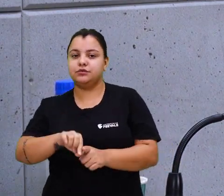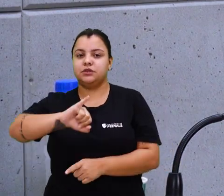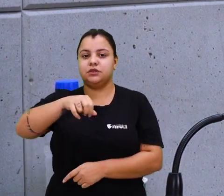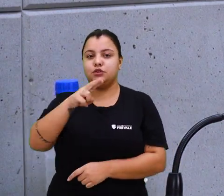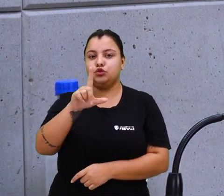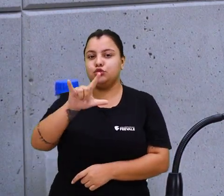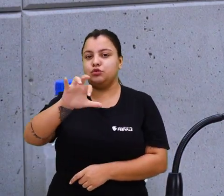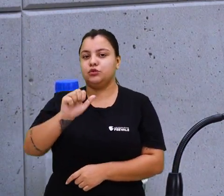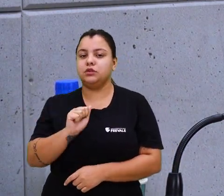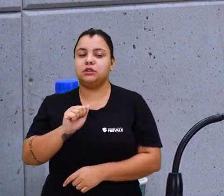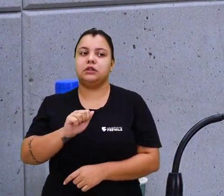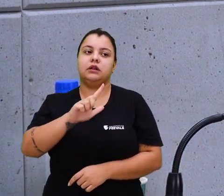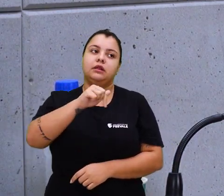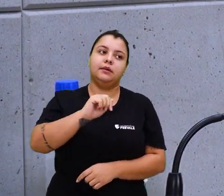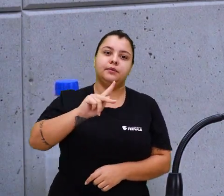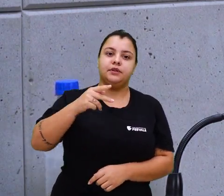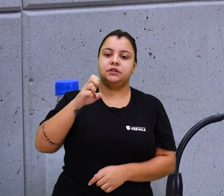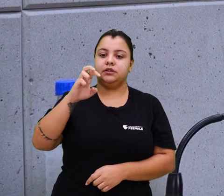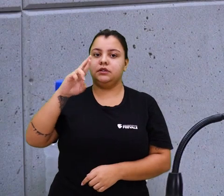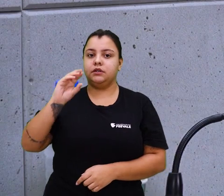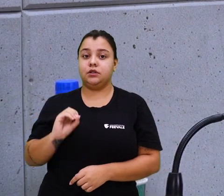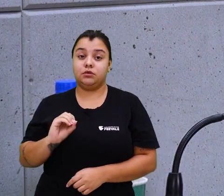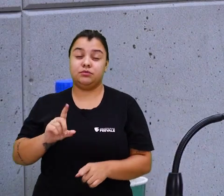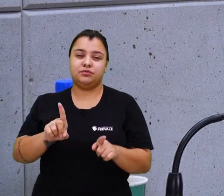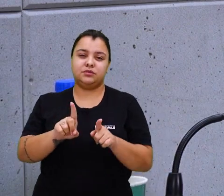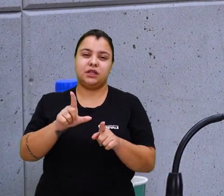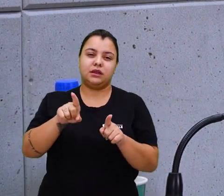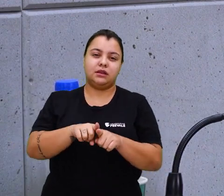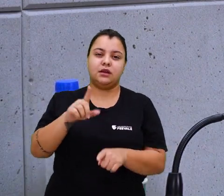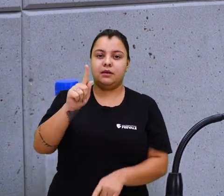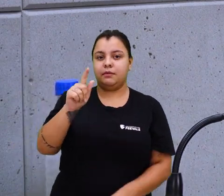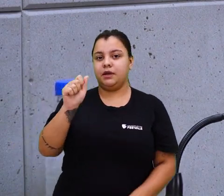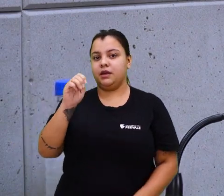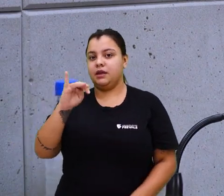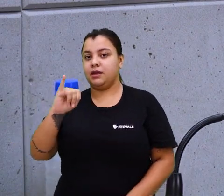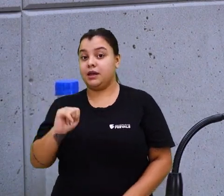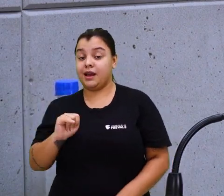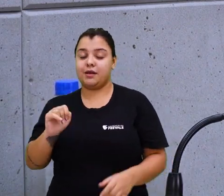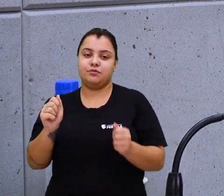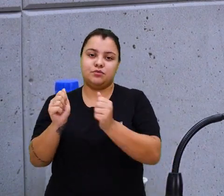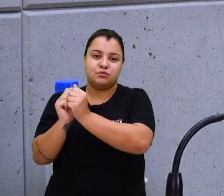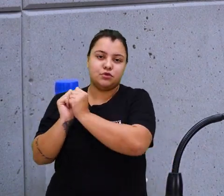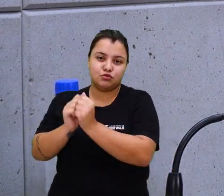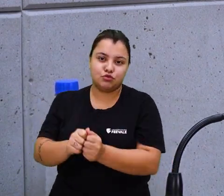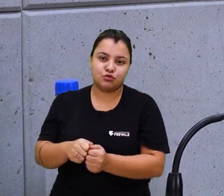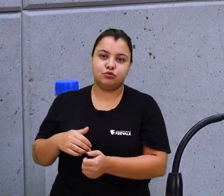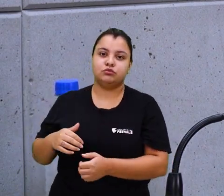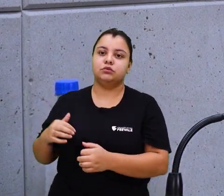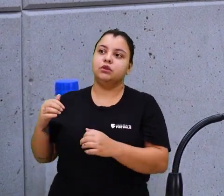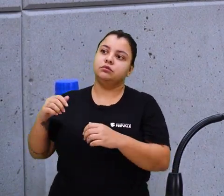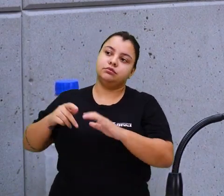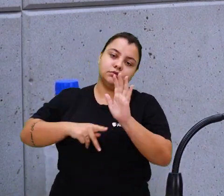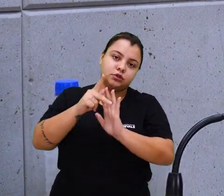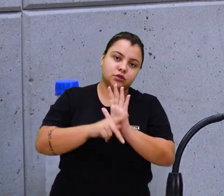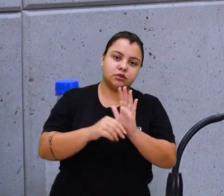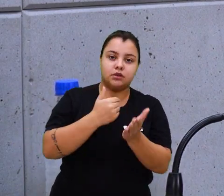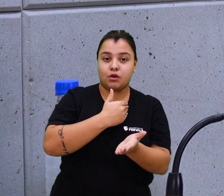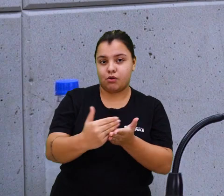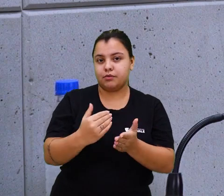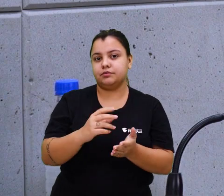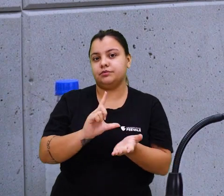também entrou a Ero aí também no começo teve a gab pureza junto no no projeto né ele começou todo